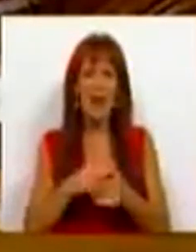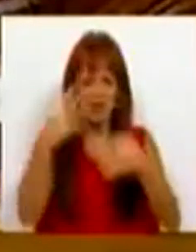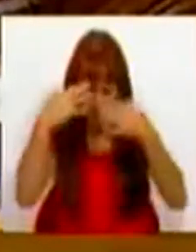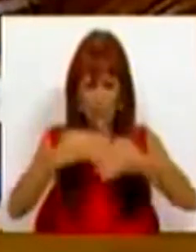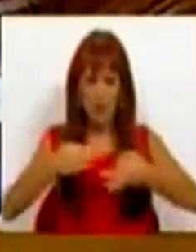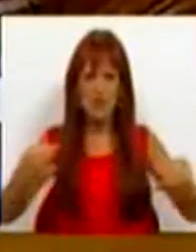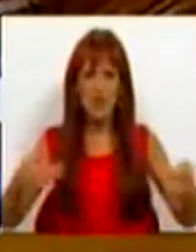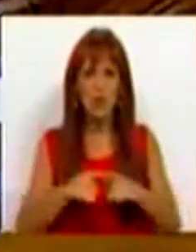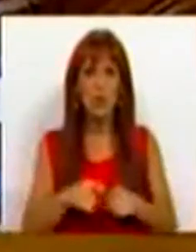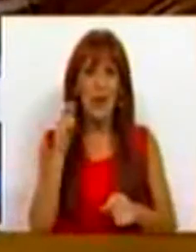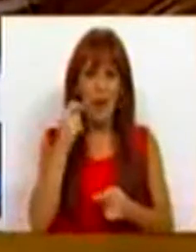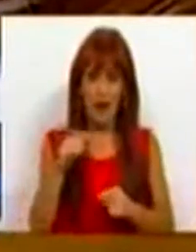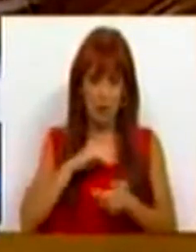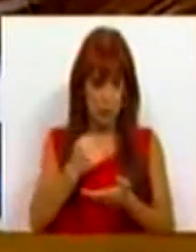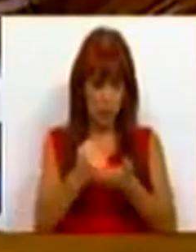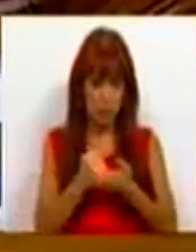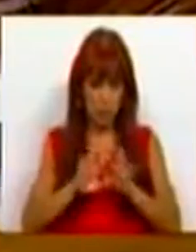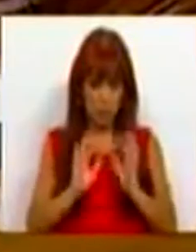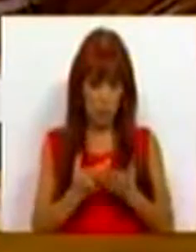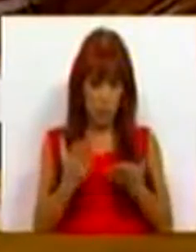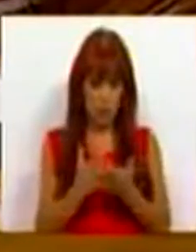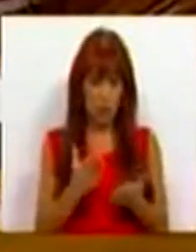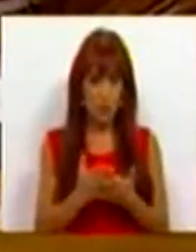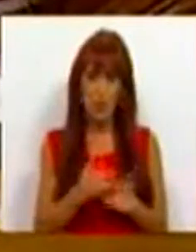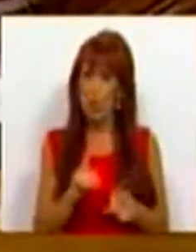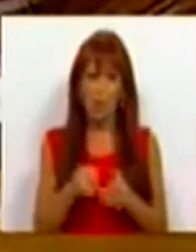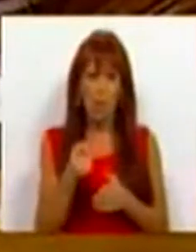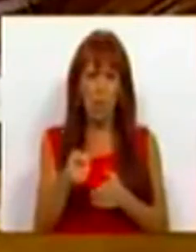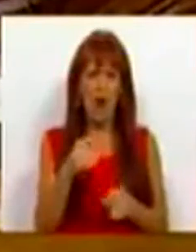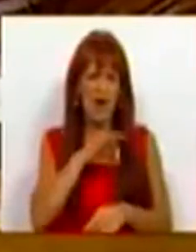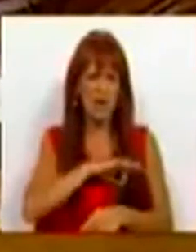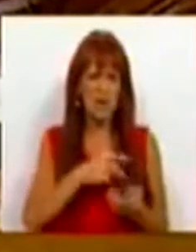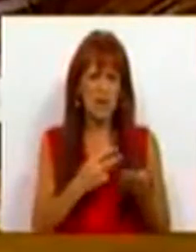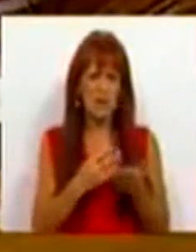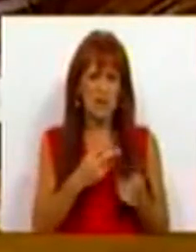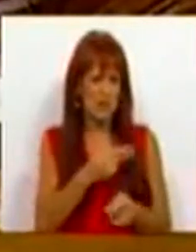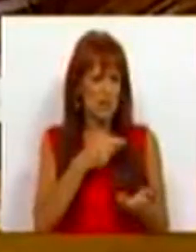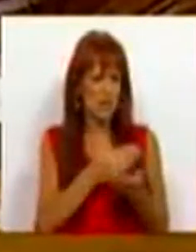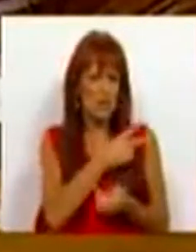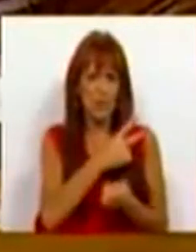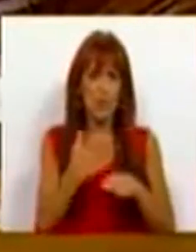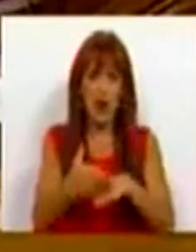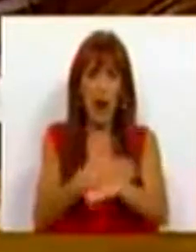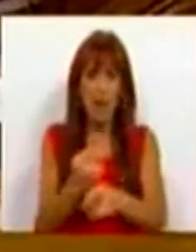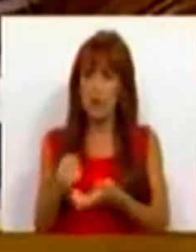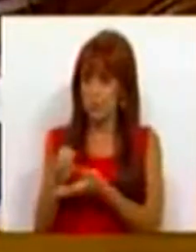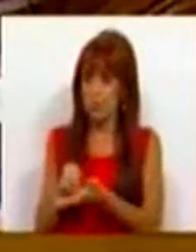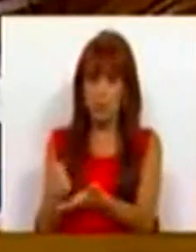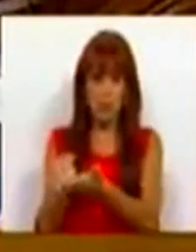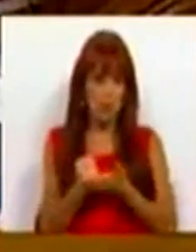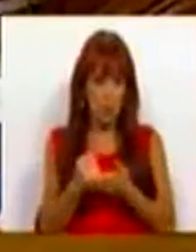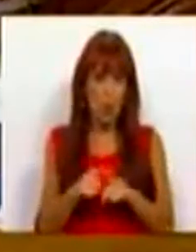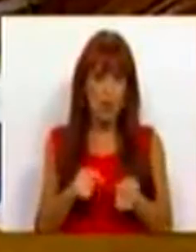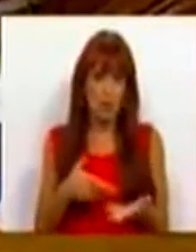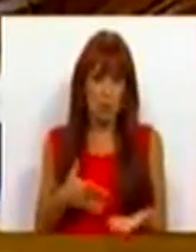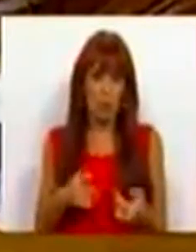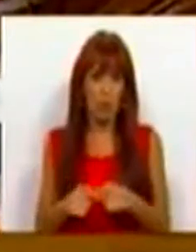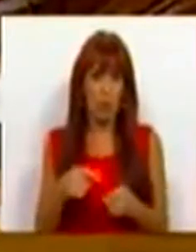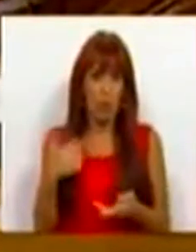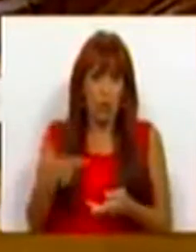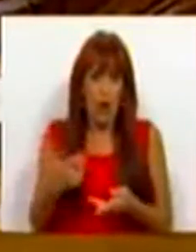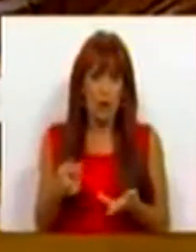o qual os estudantes e os agregados familiares são convocados no ato de pagamento da propina. Um mecanismo, por fim, que institui